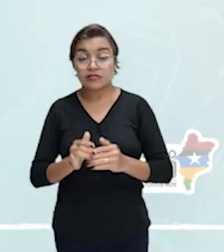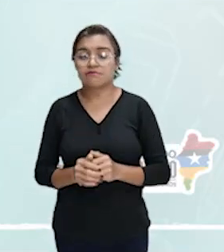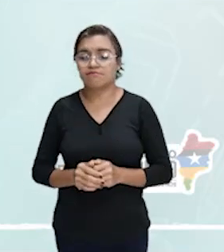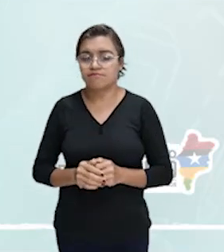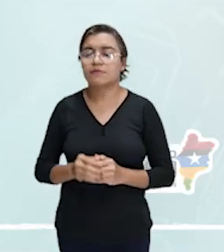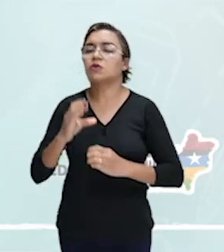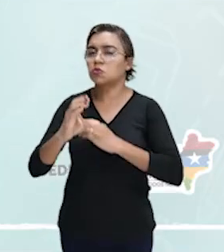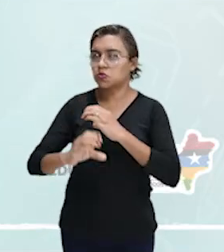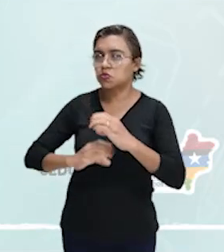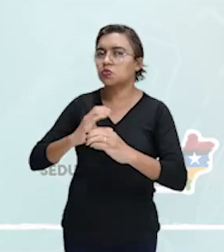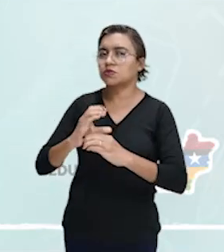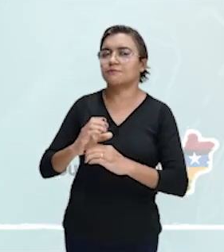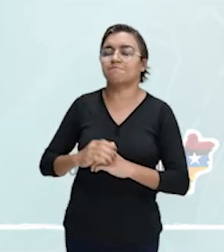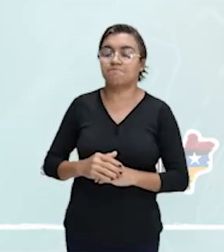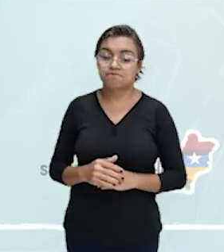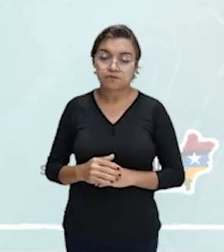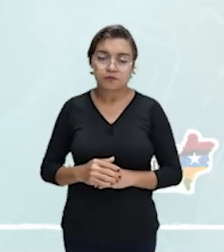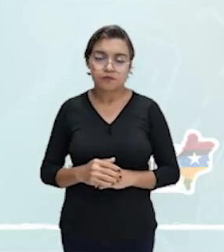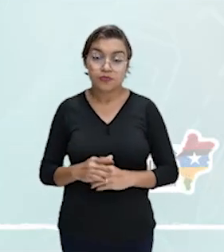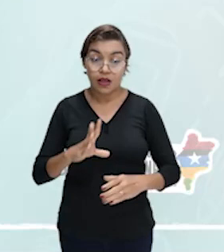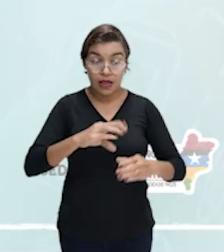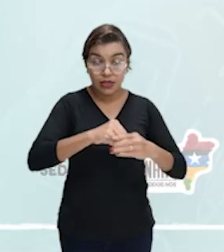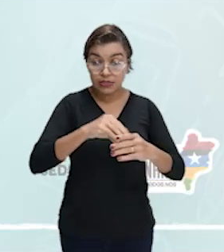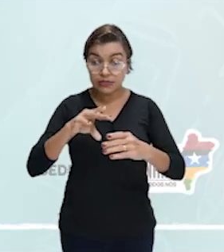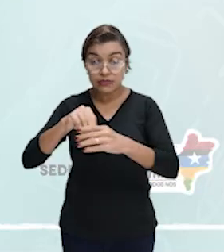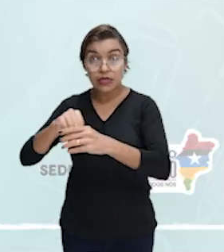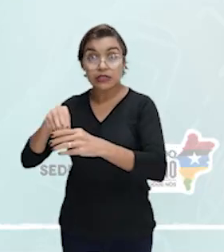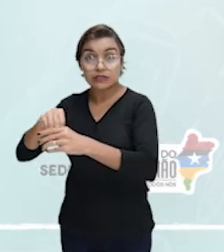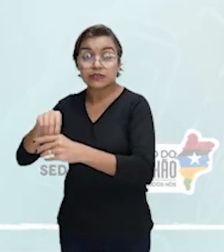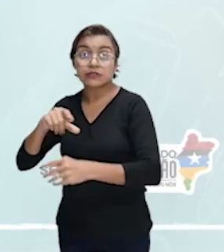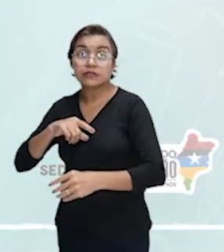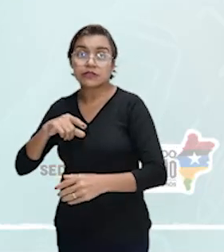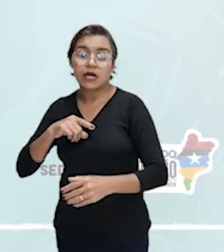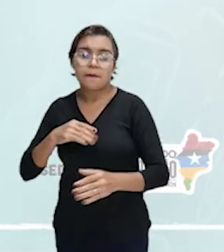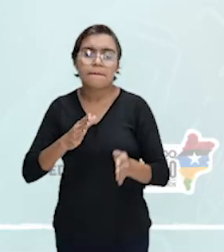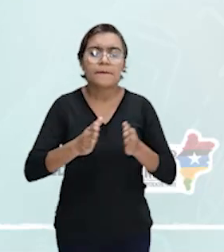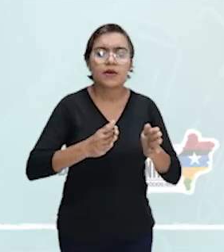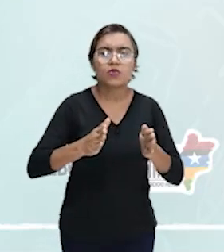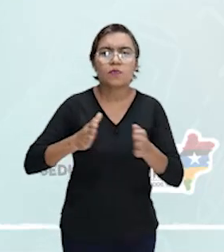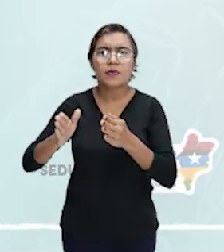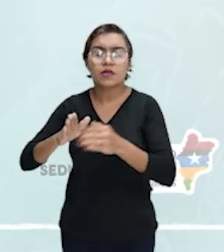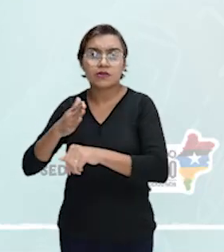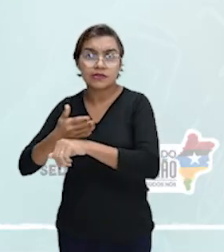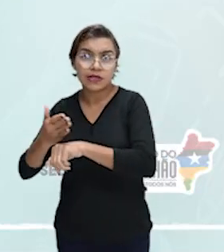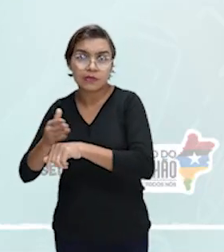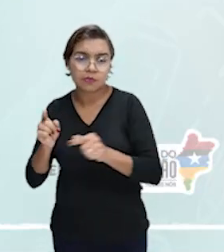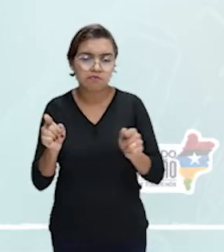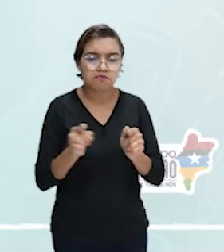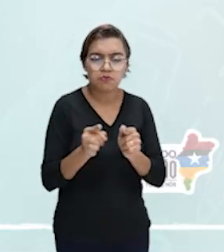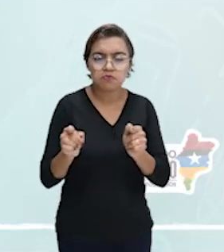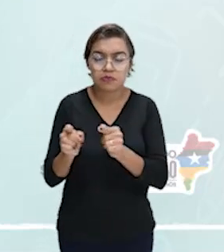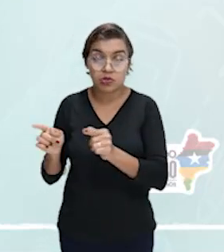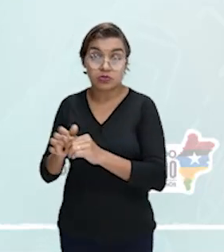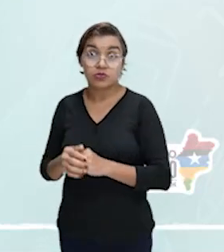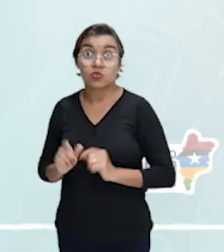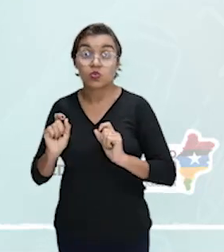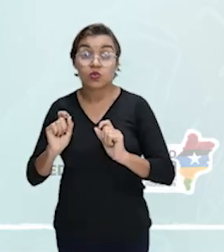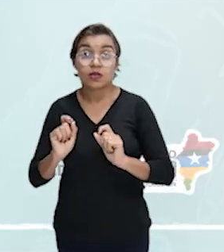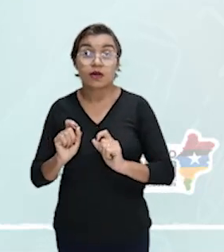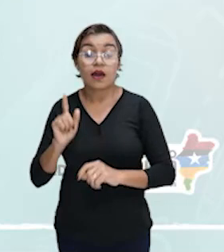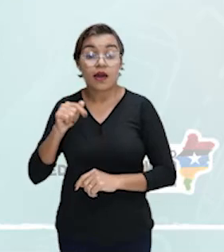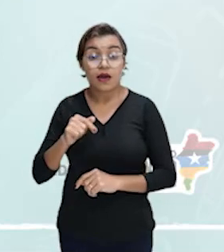eu vou falar para vocês. Dentro de cada uma delas existem períodos de treinamentos menores, que são o quê?